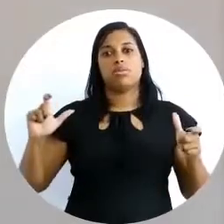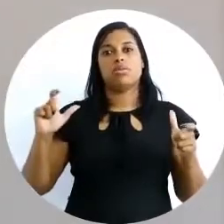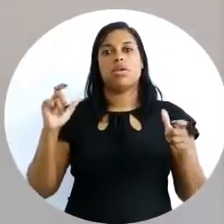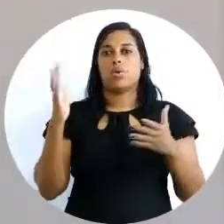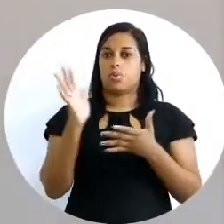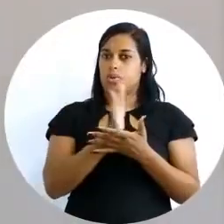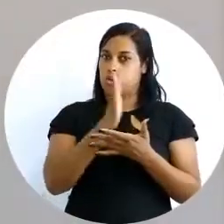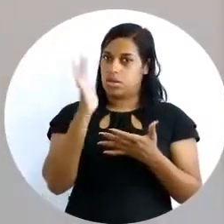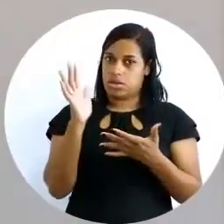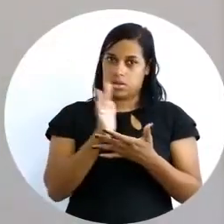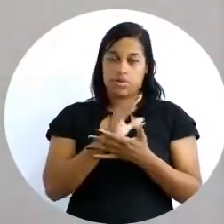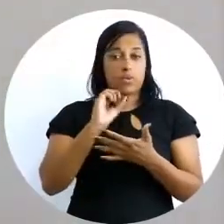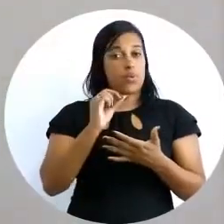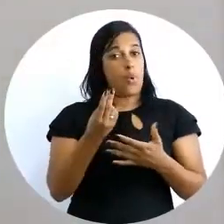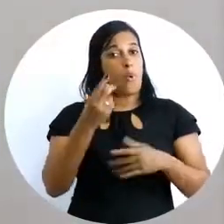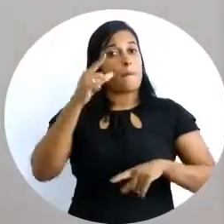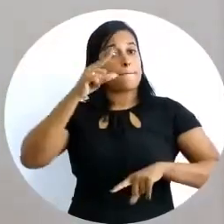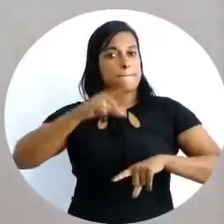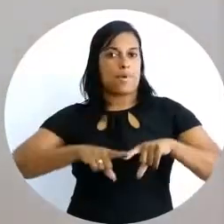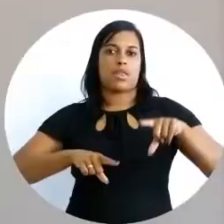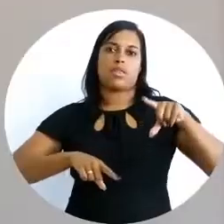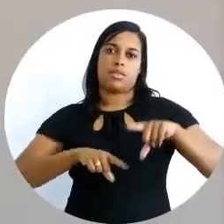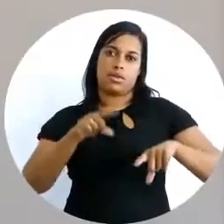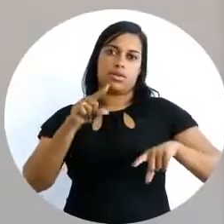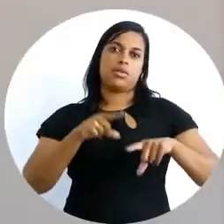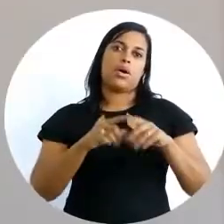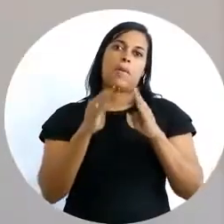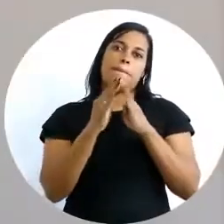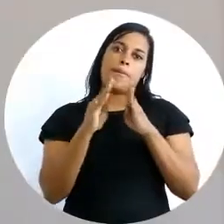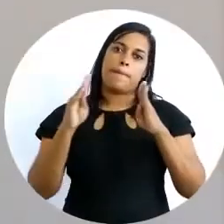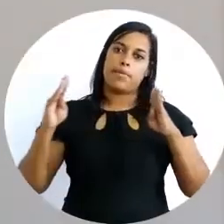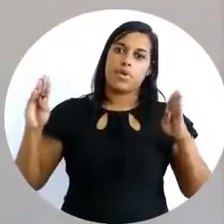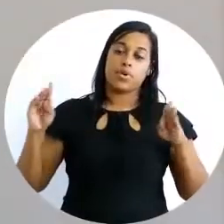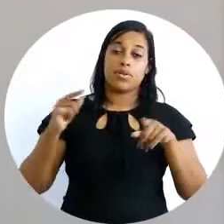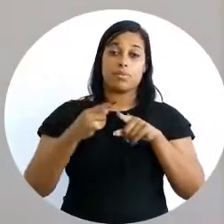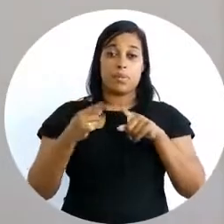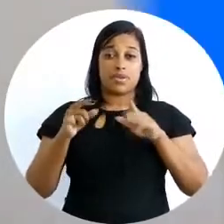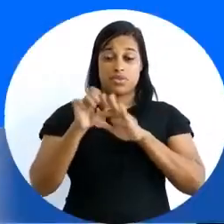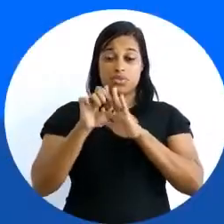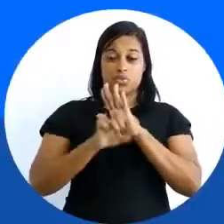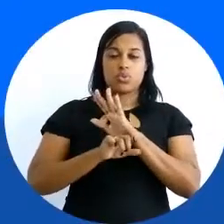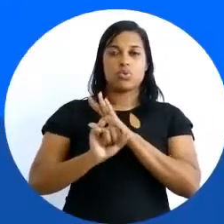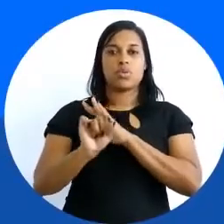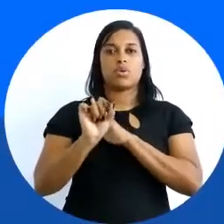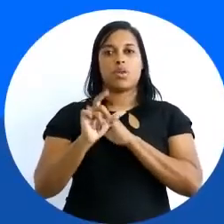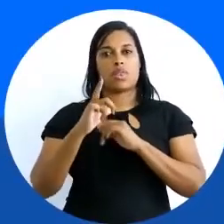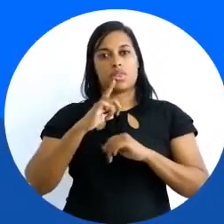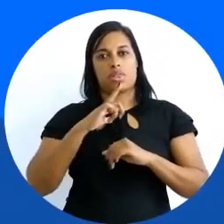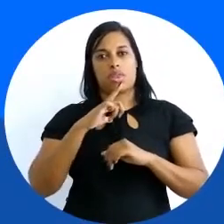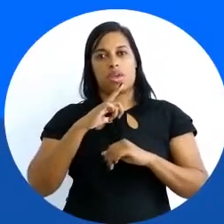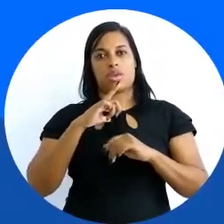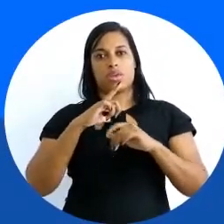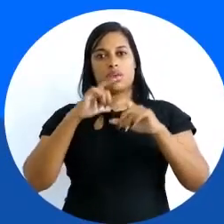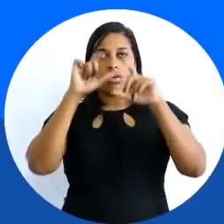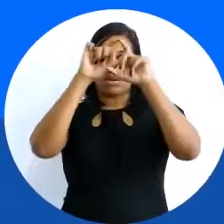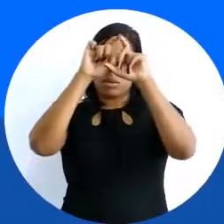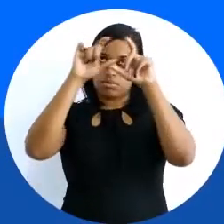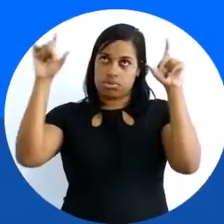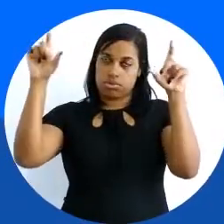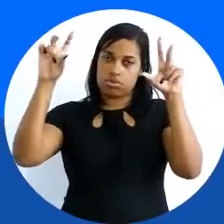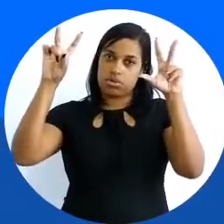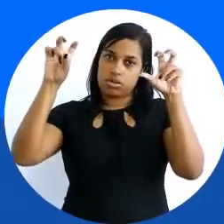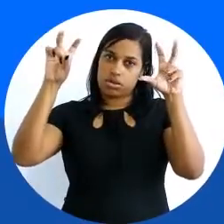que é o livro ou o material bibliográfico. Então, a estrutura do índice é a seguinte: a gente tem o cabeçalho, que